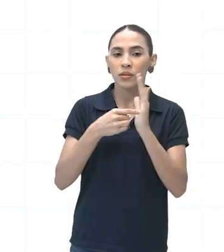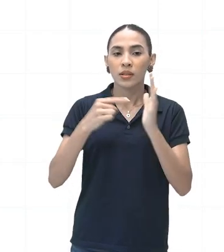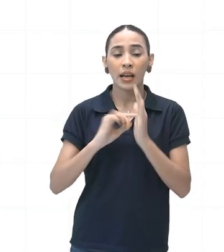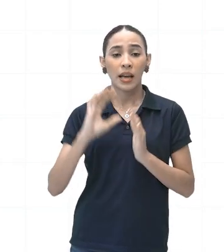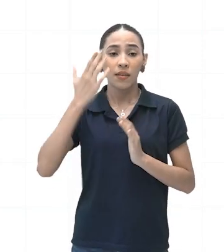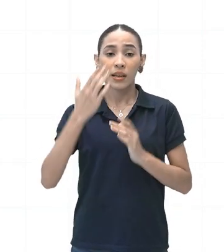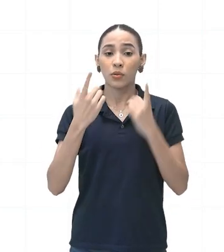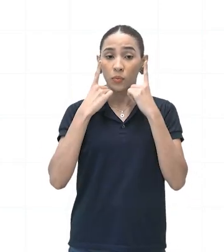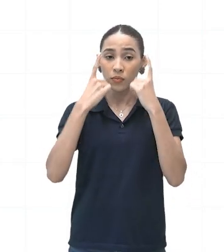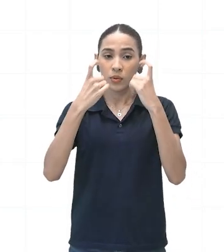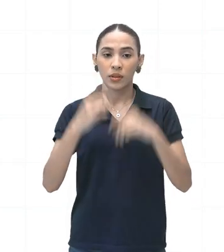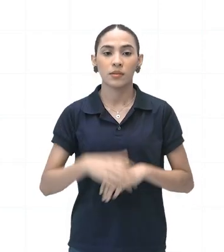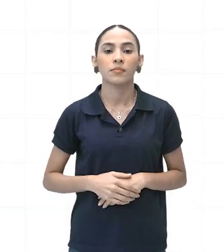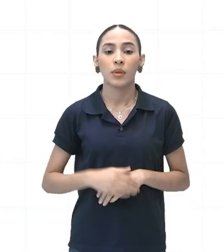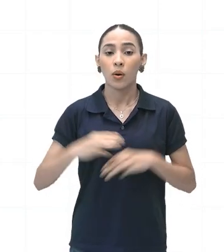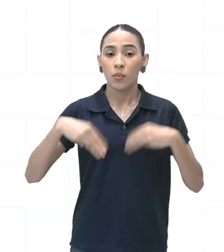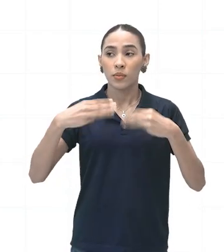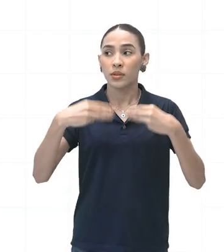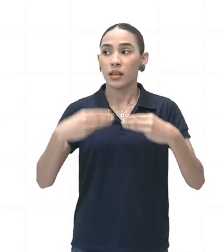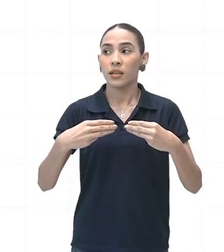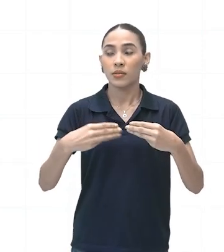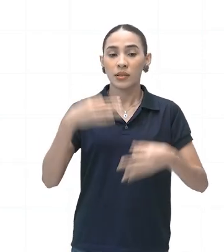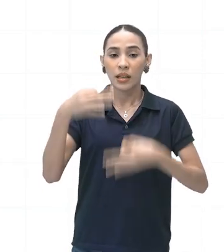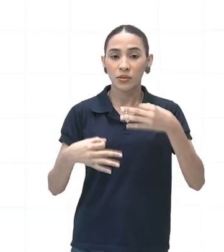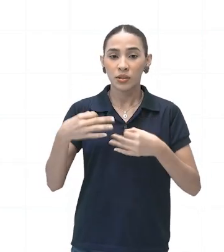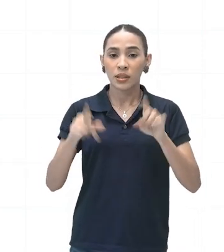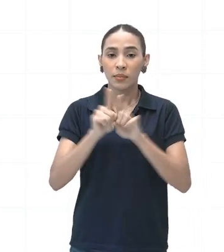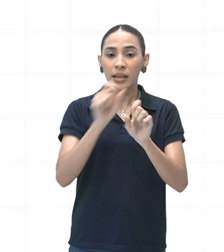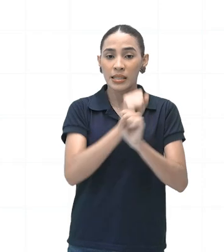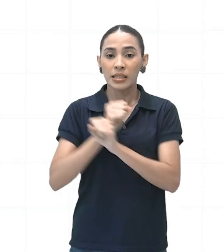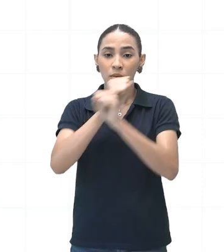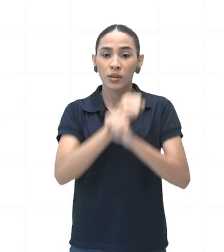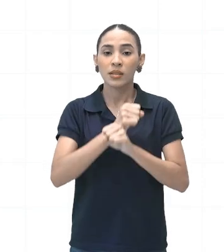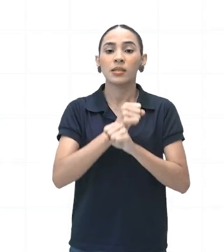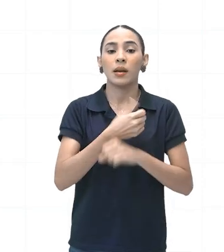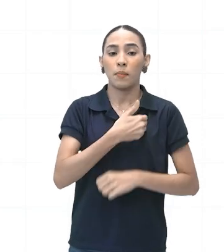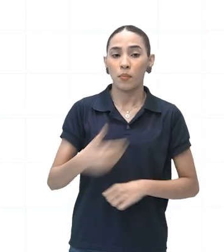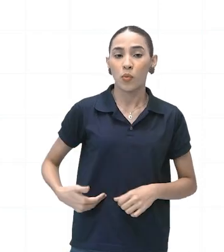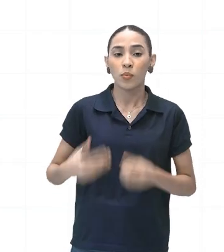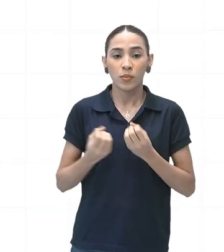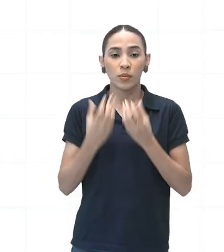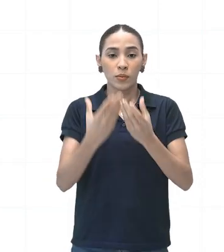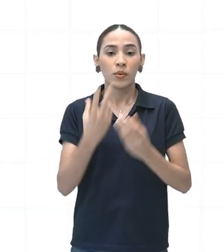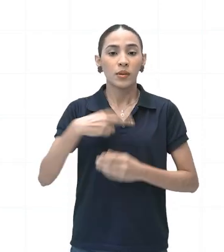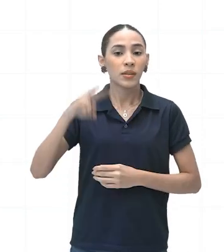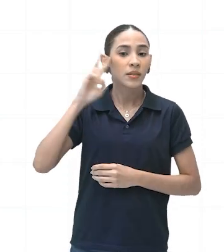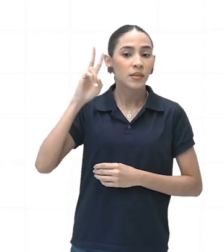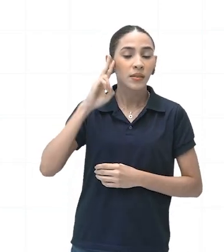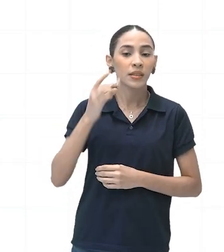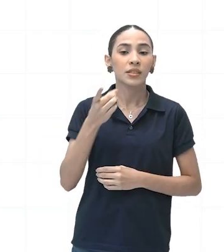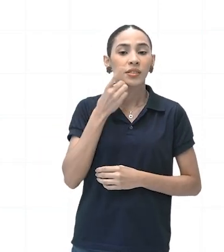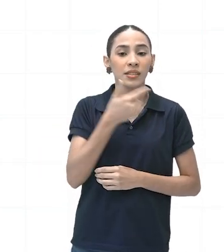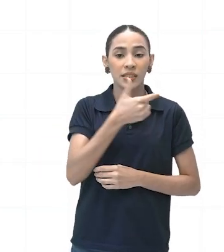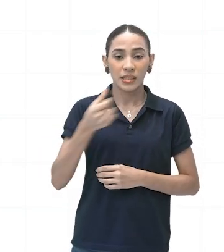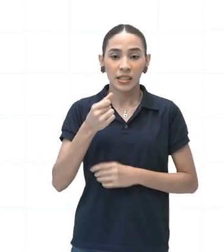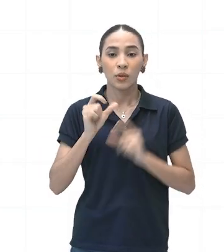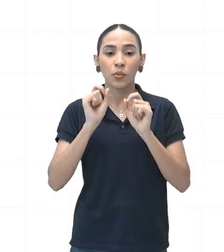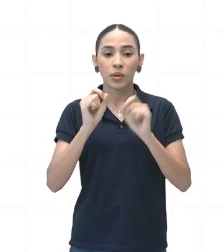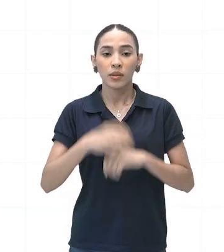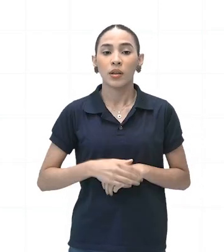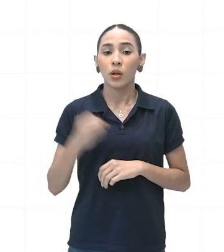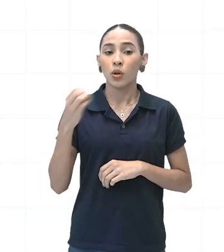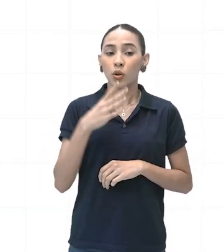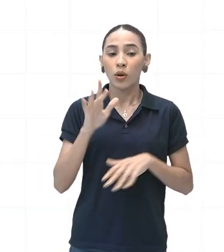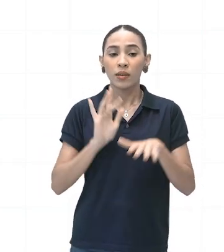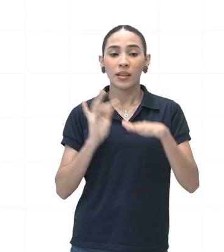eventuais abusos. O Ministério da Justiça e Segurança Pública disponibilizou nesta segunda-feira, 16, uma